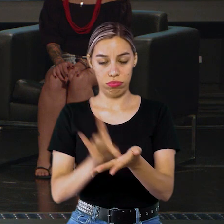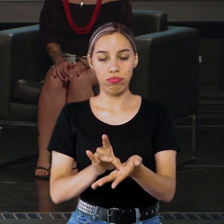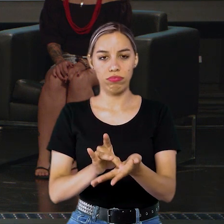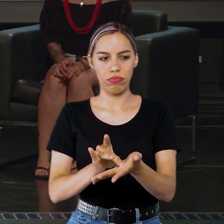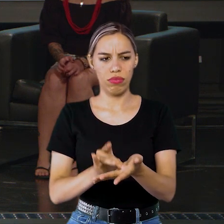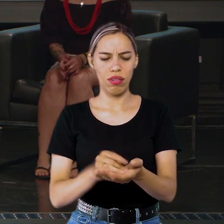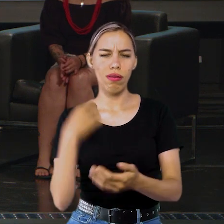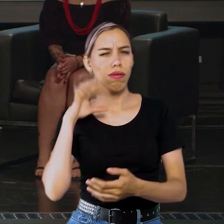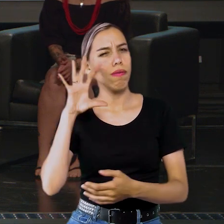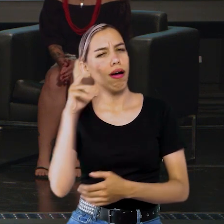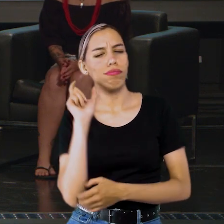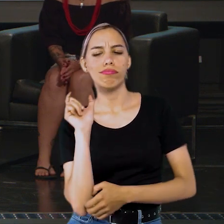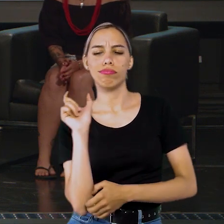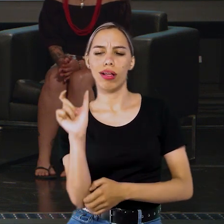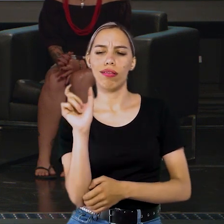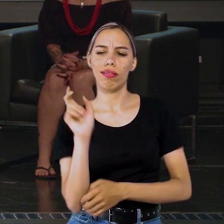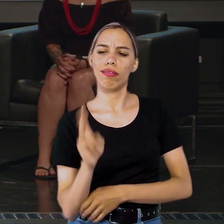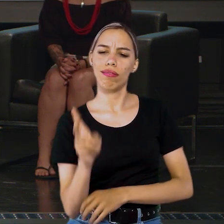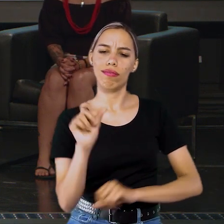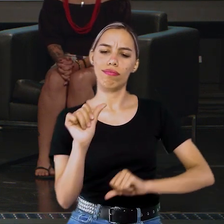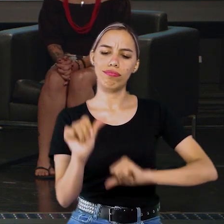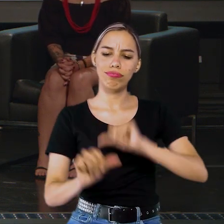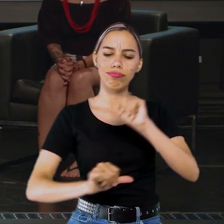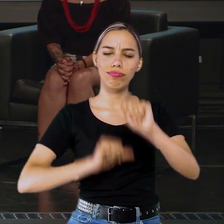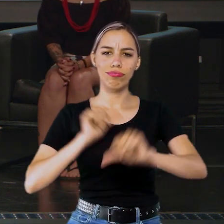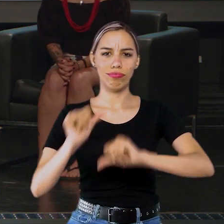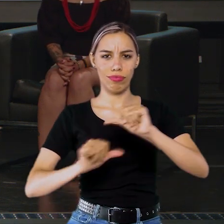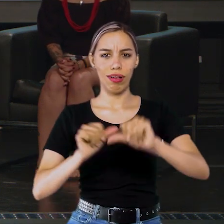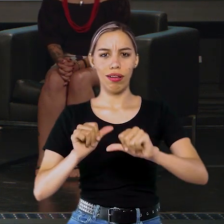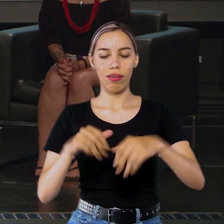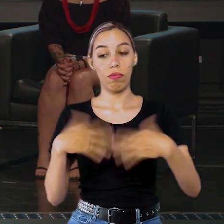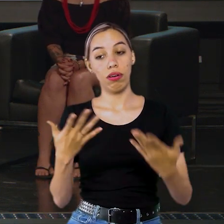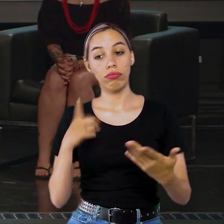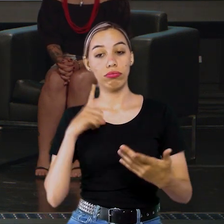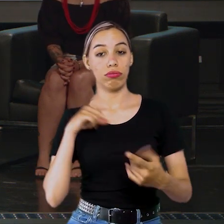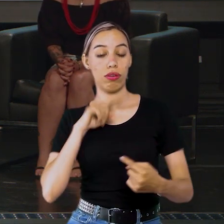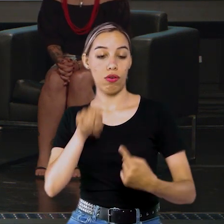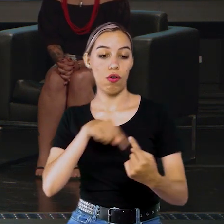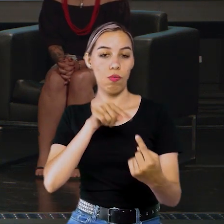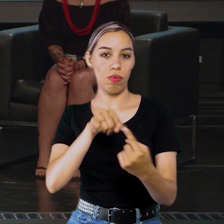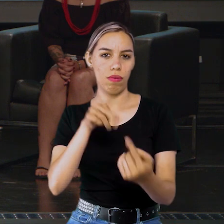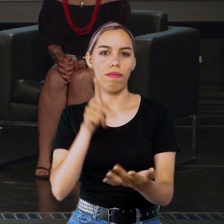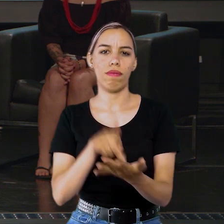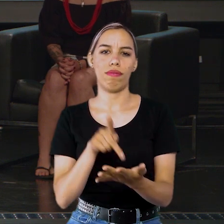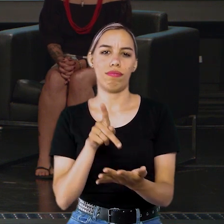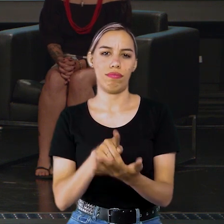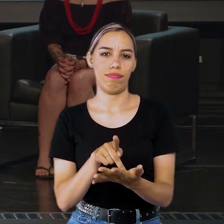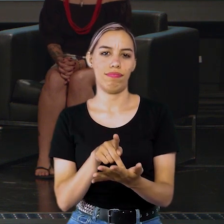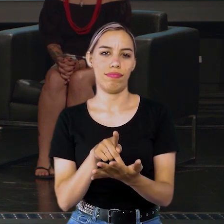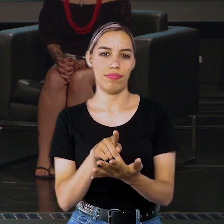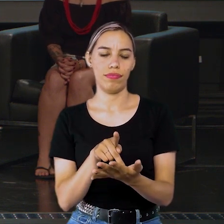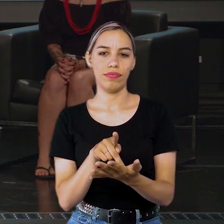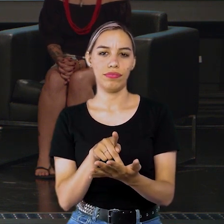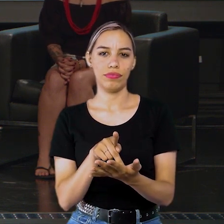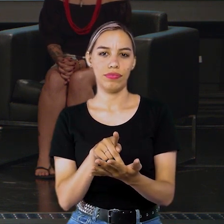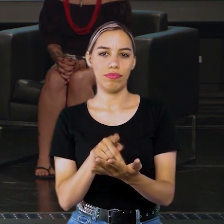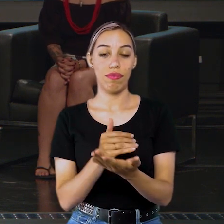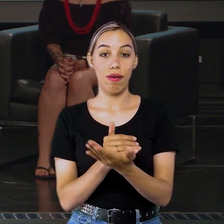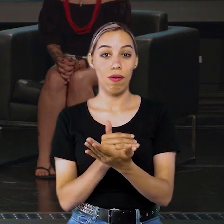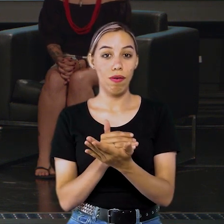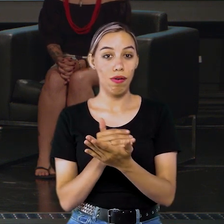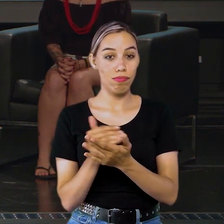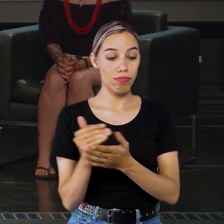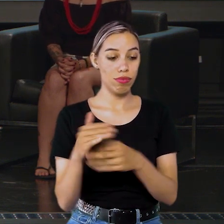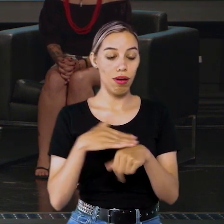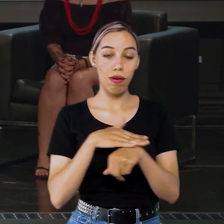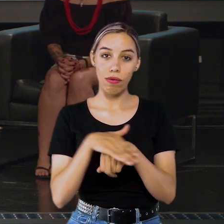sempre transformam quando a gente tem, de fato, objetivos verdadeiros. E, para começar